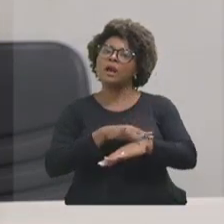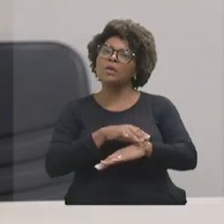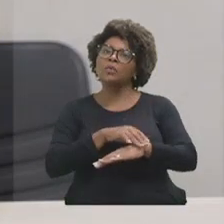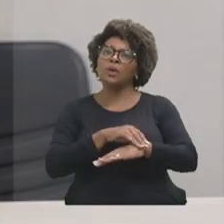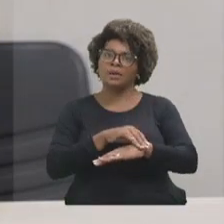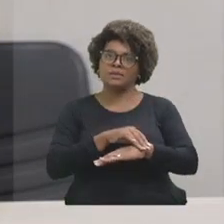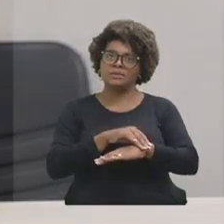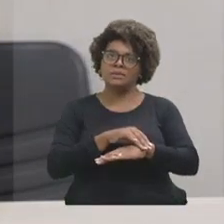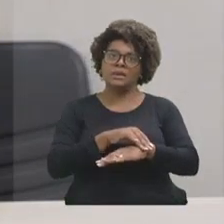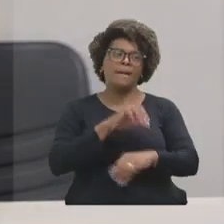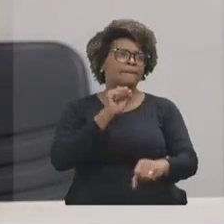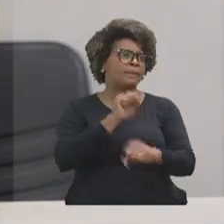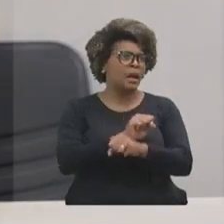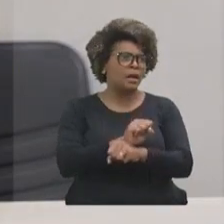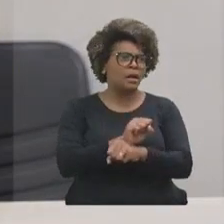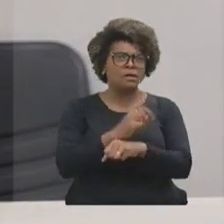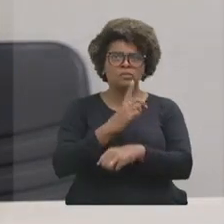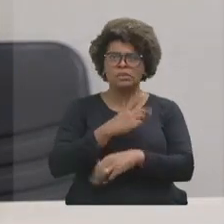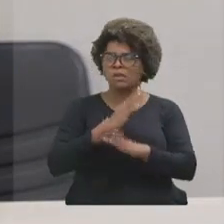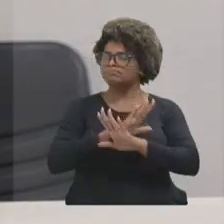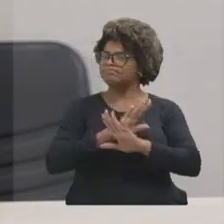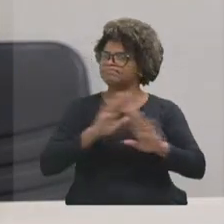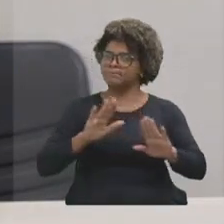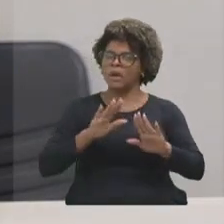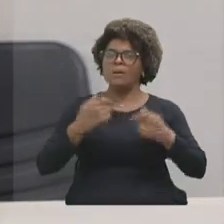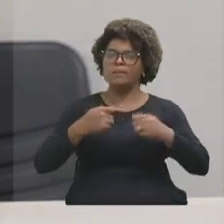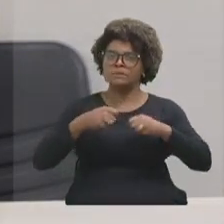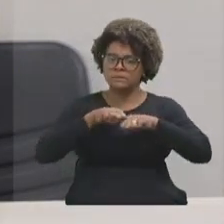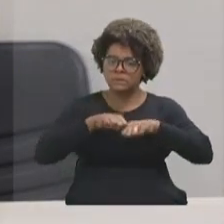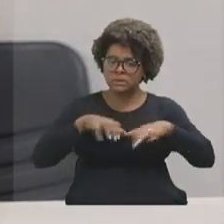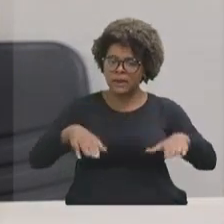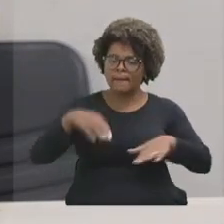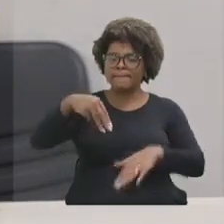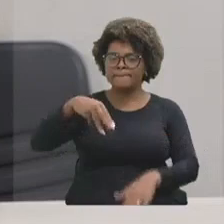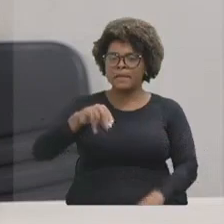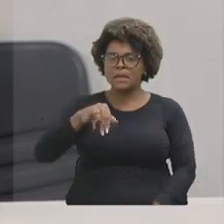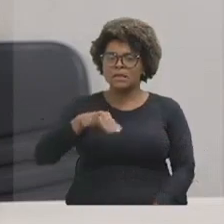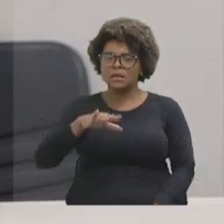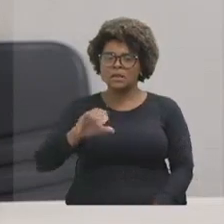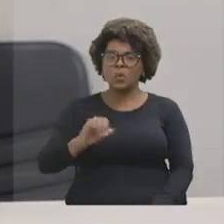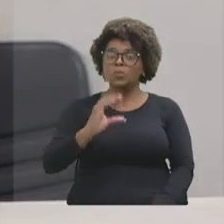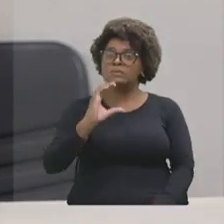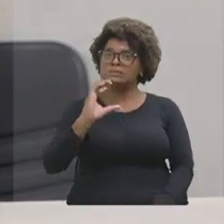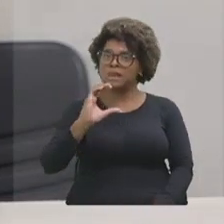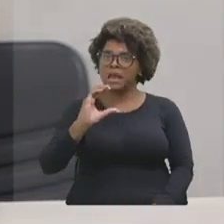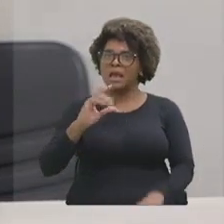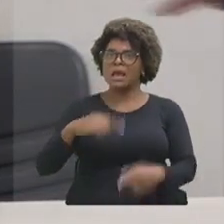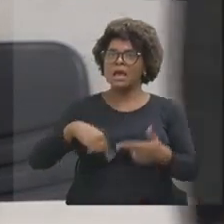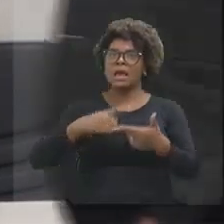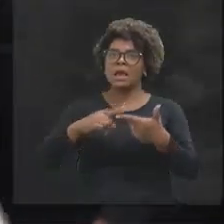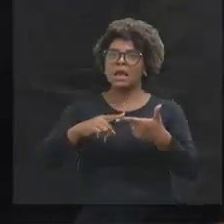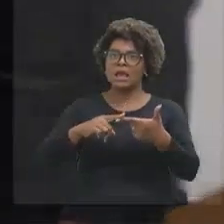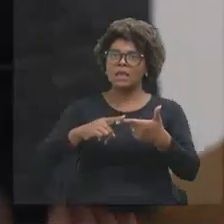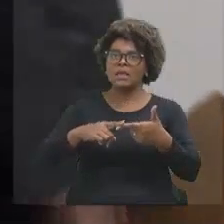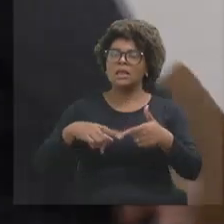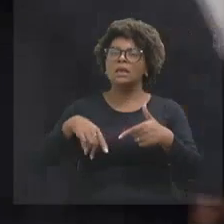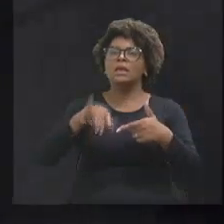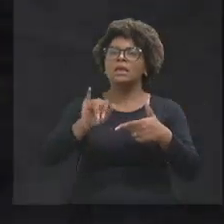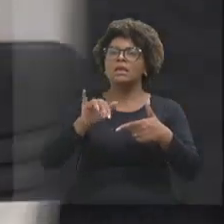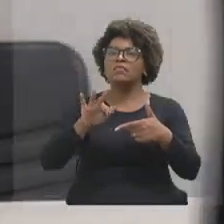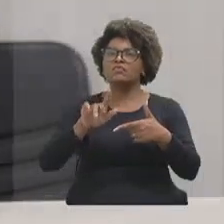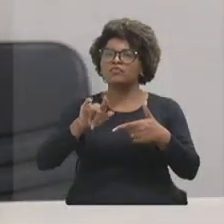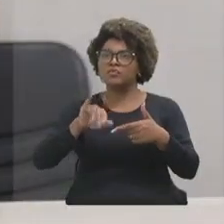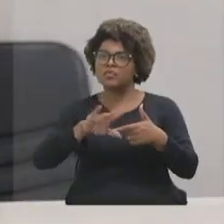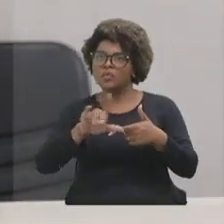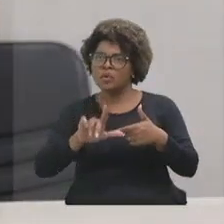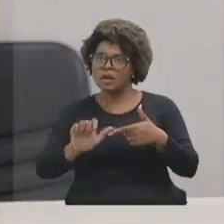ampliamos a vacinação tanto de meningo c e influenza aqui em Minas Gerais e é importante lembrar que